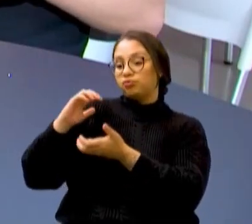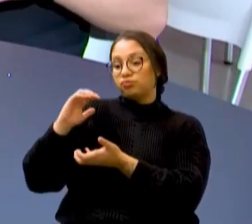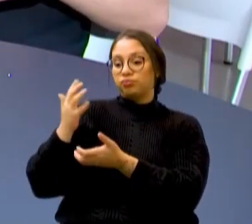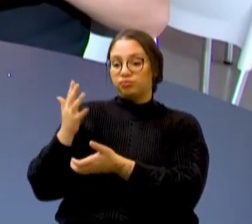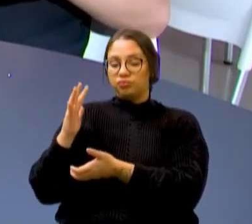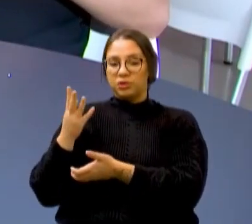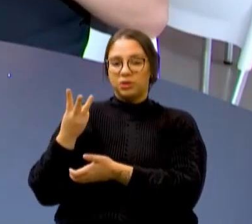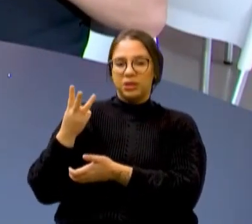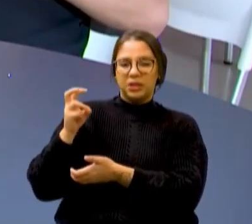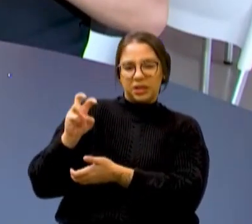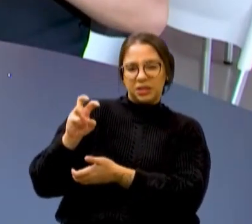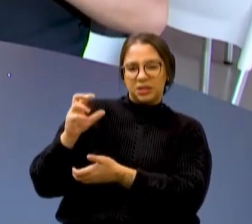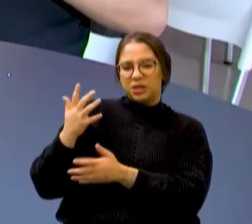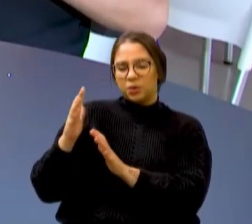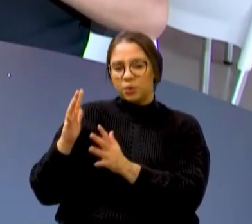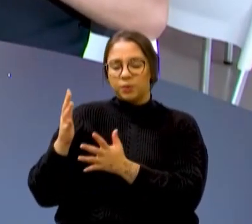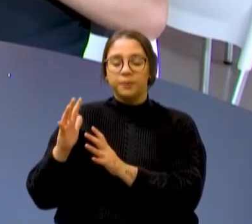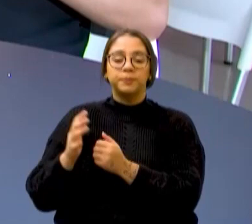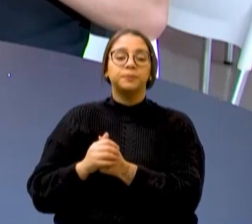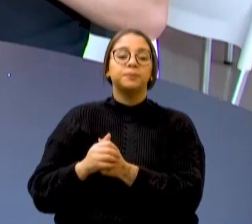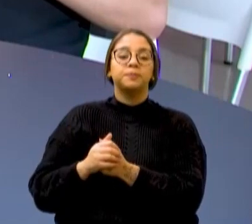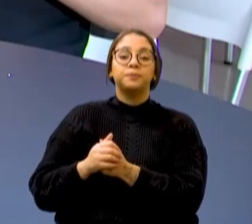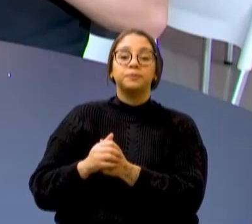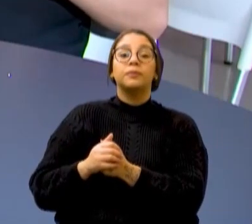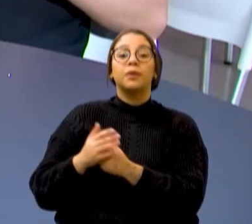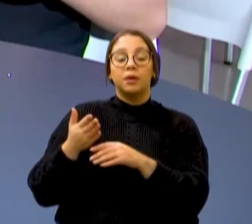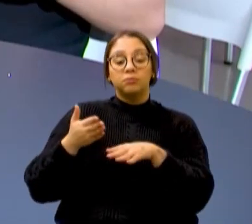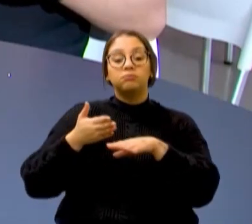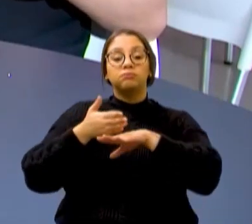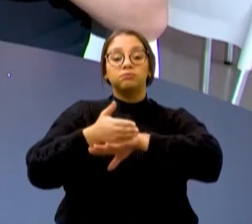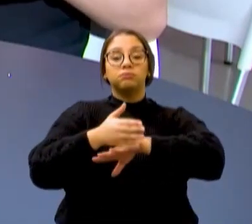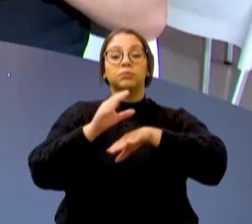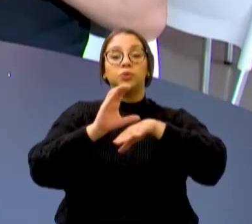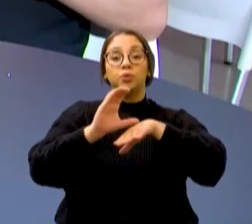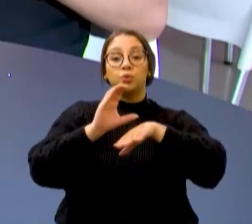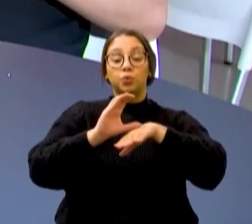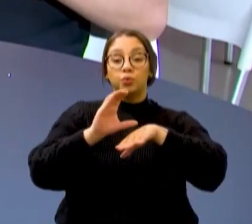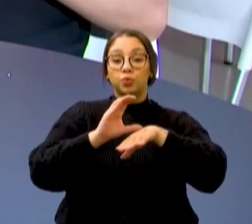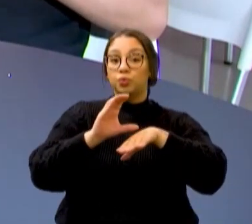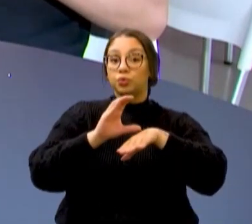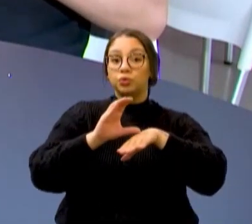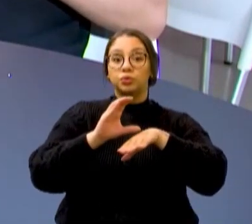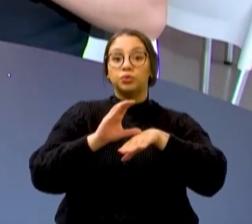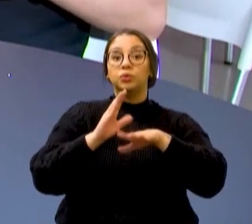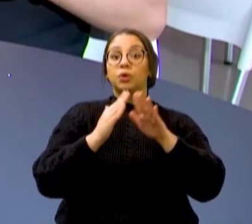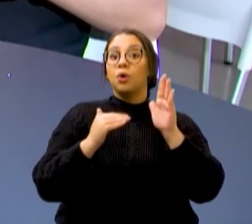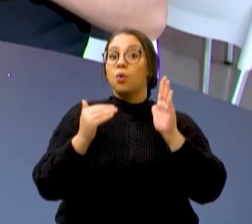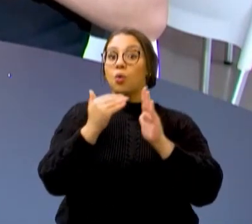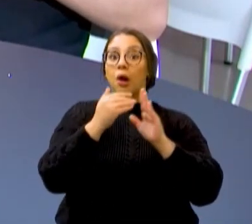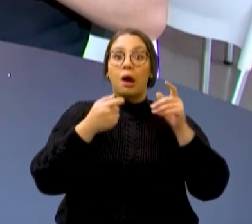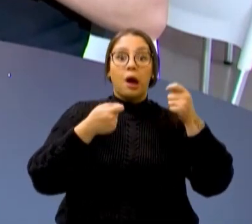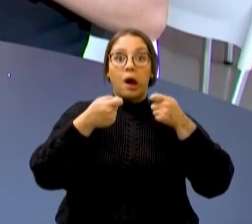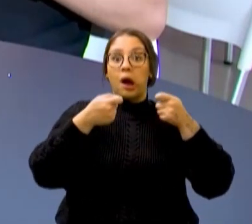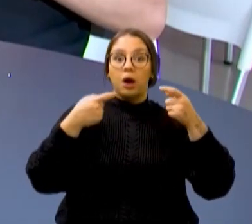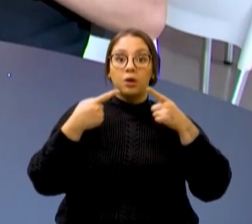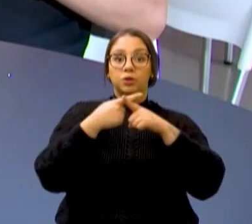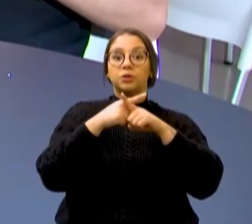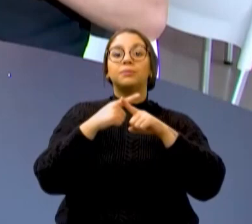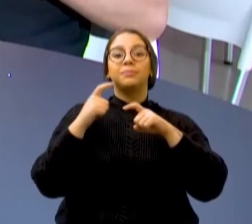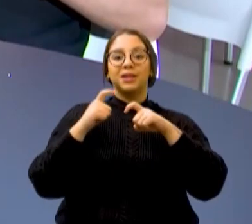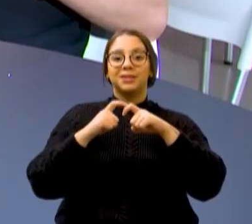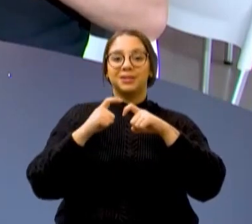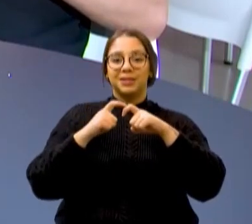mas algo em torno de 35 anos e que veio a entrar num curso de altíssima demanda, curso